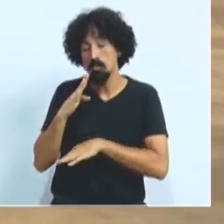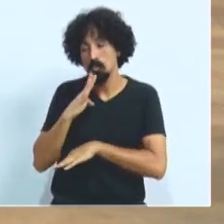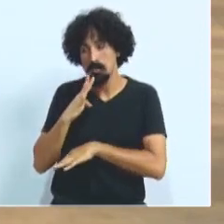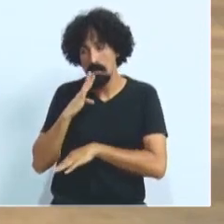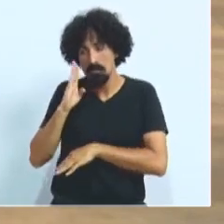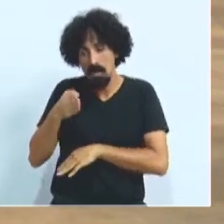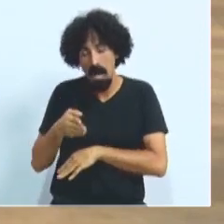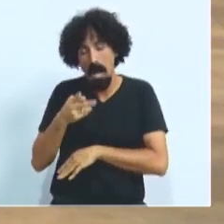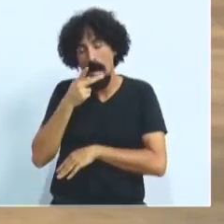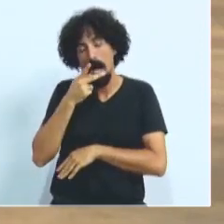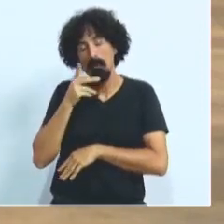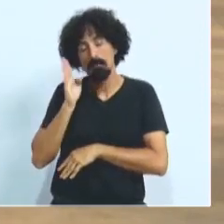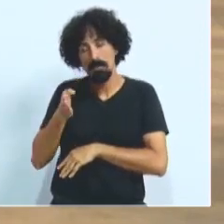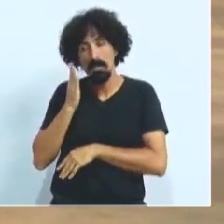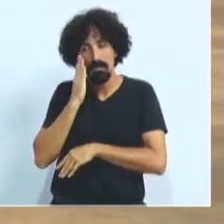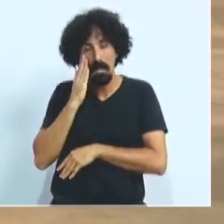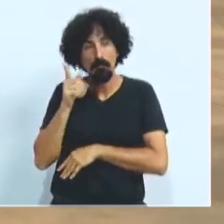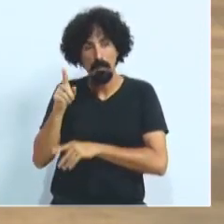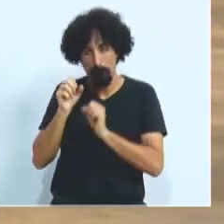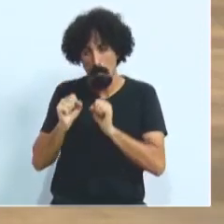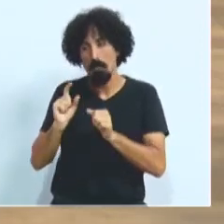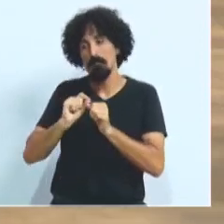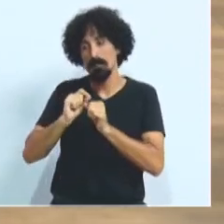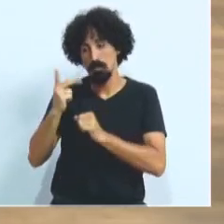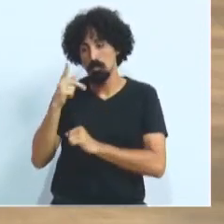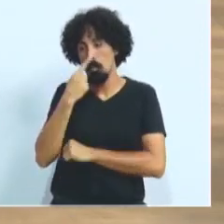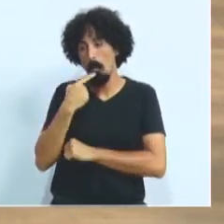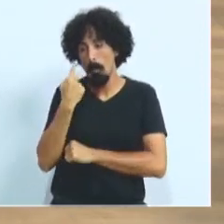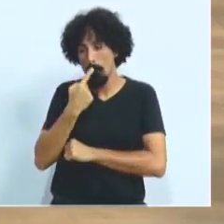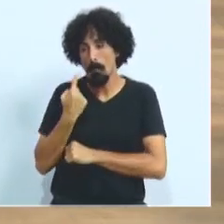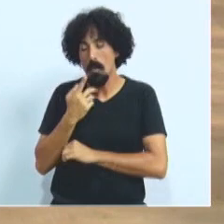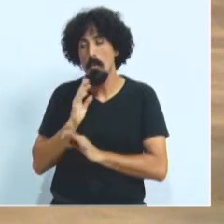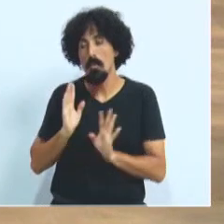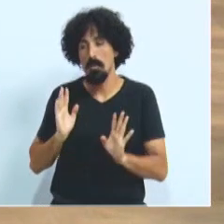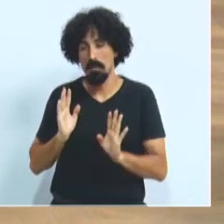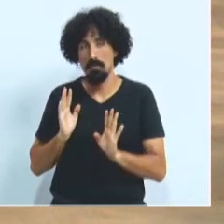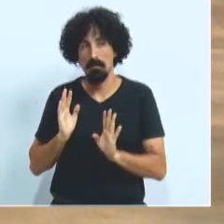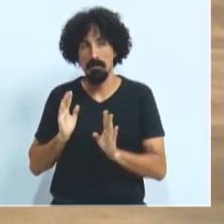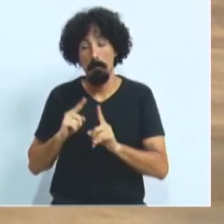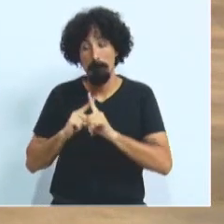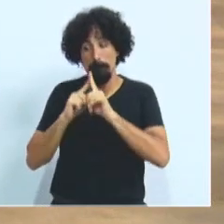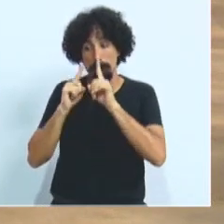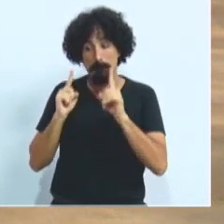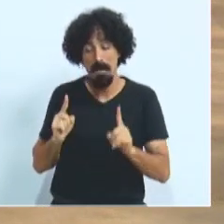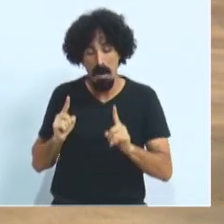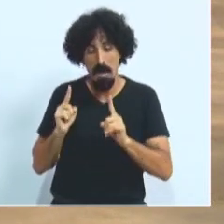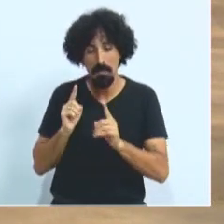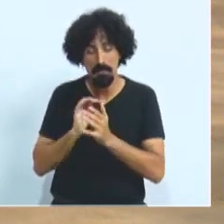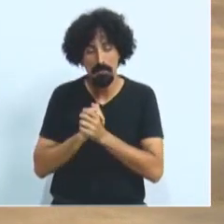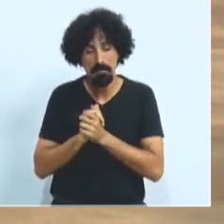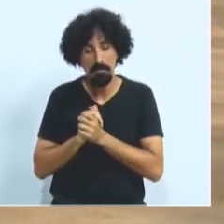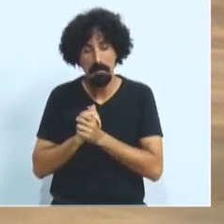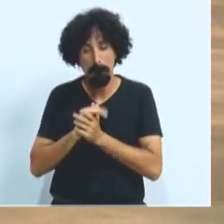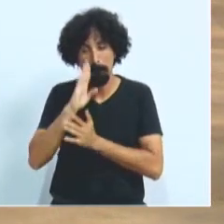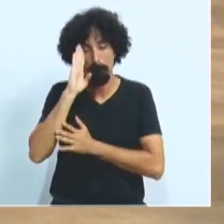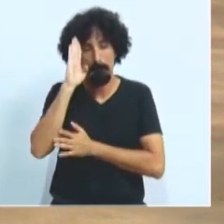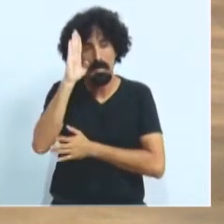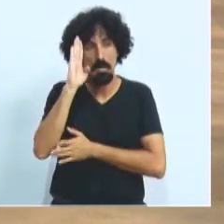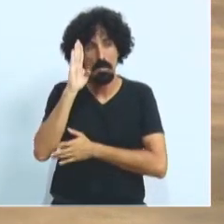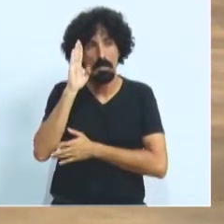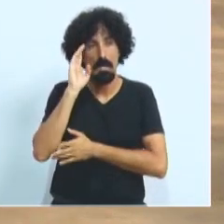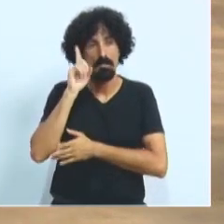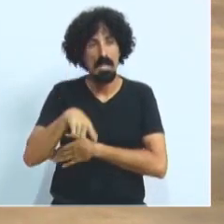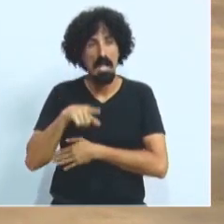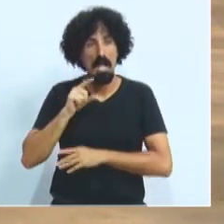pode fazer com sua própria boca. A insuflação. Mas aí... A prioridade nos casos de emergência é